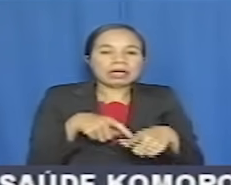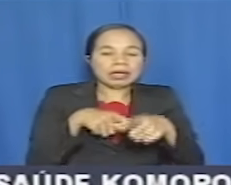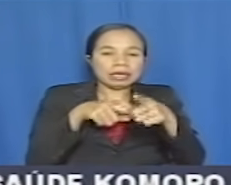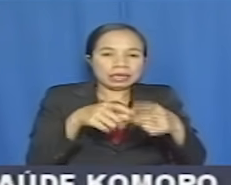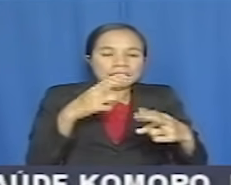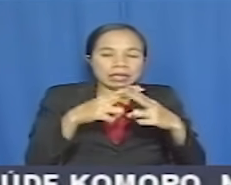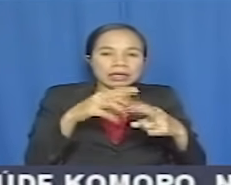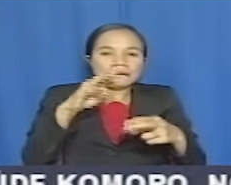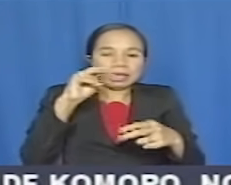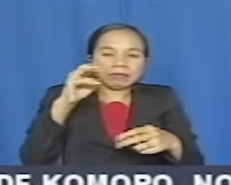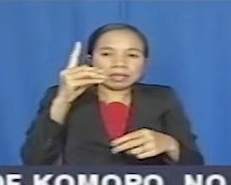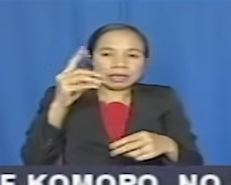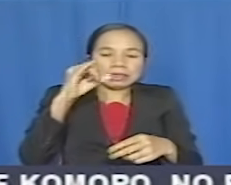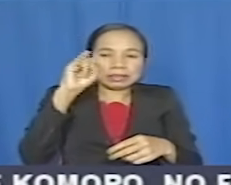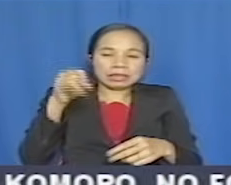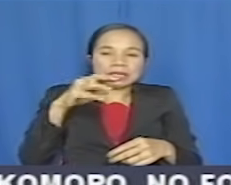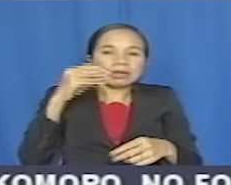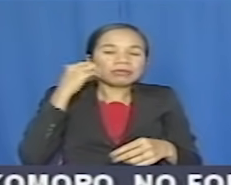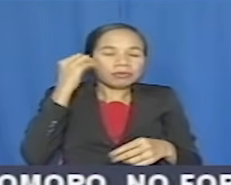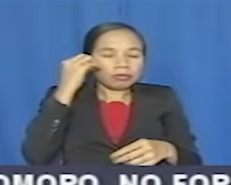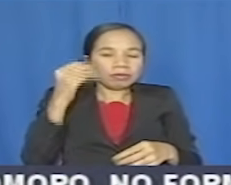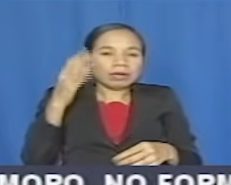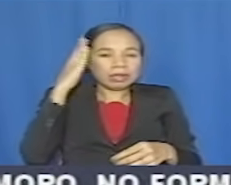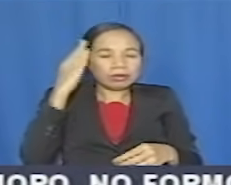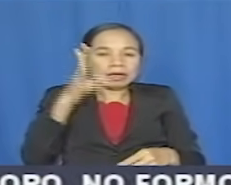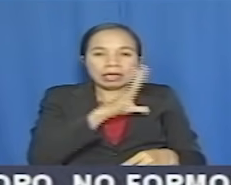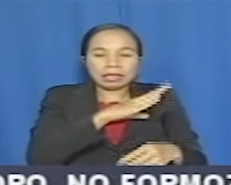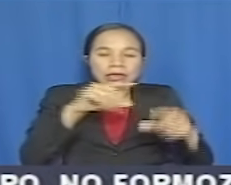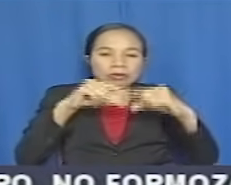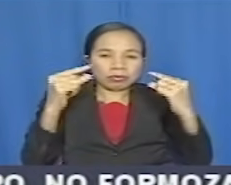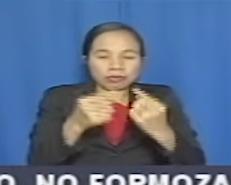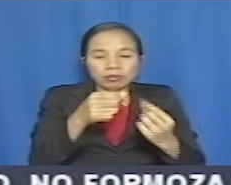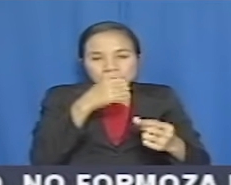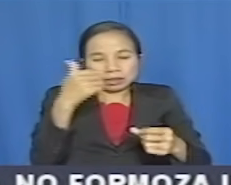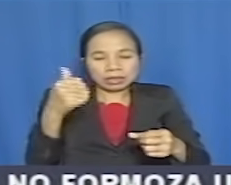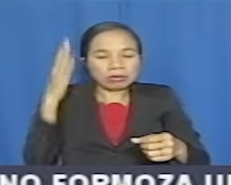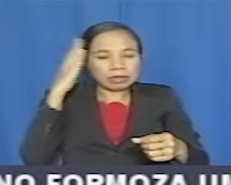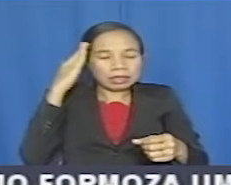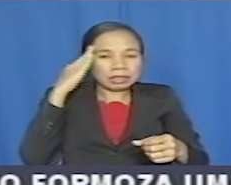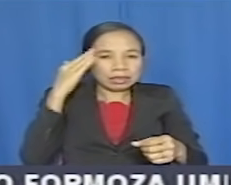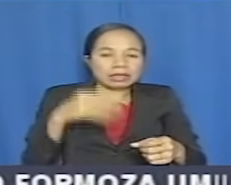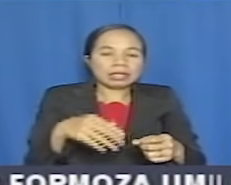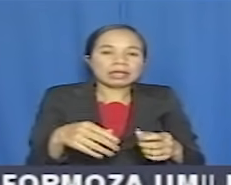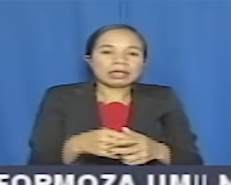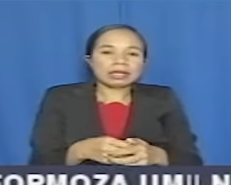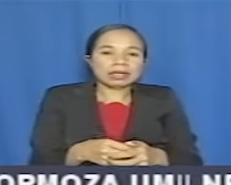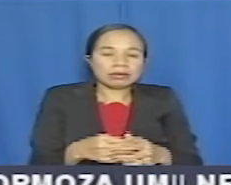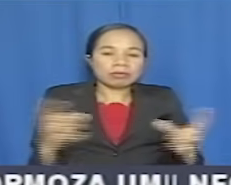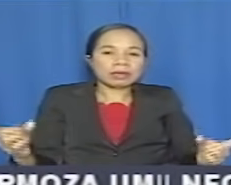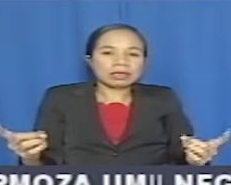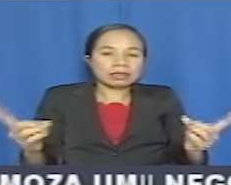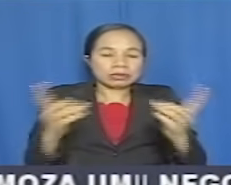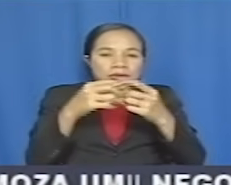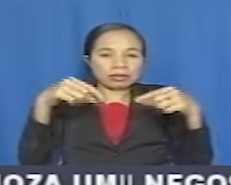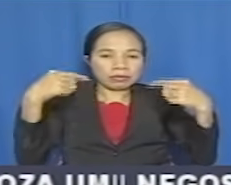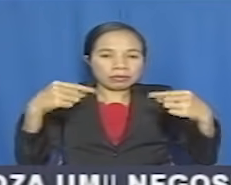inicial MDZ-1. Por razão, reingela grupo Arte Marseis Balon, neve desconfia a tuba ataque. Ao